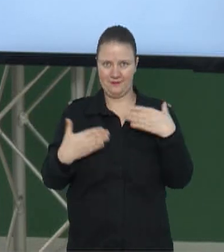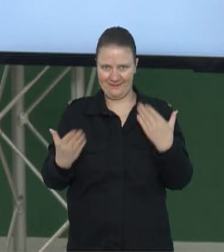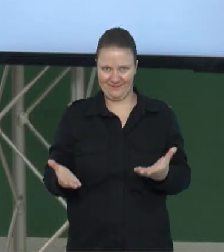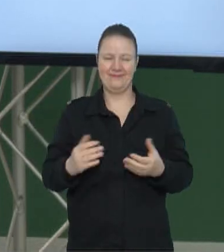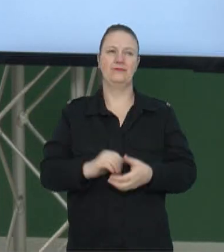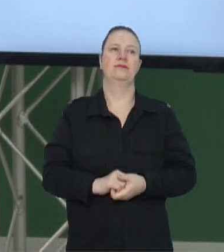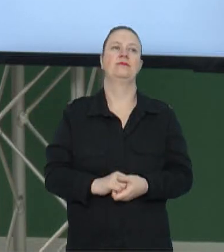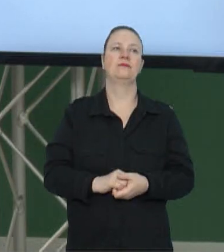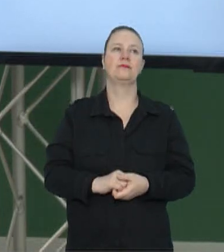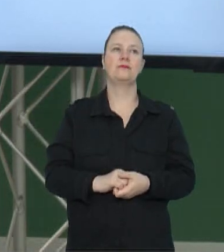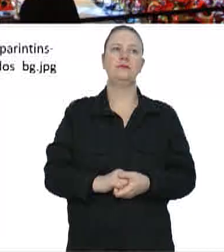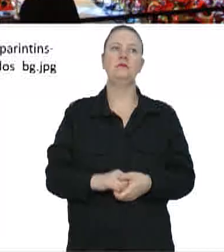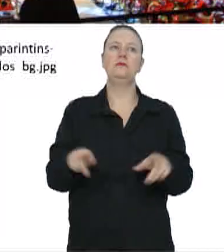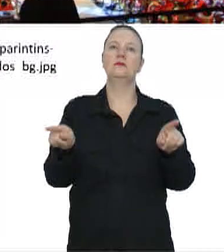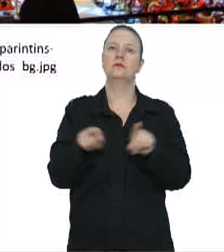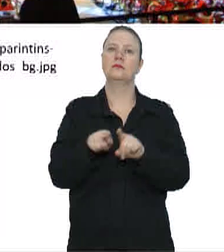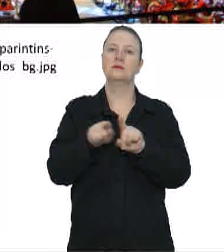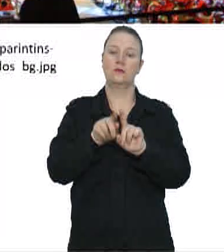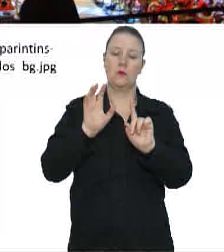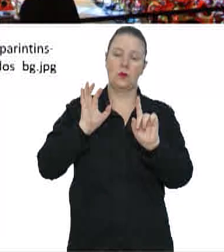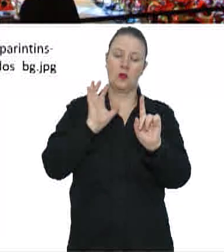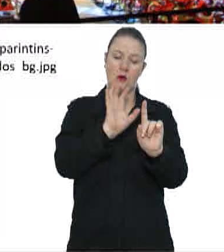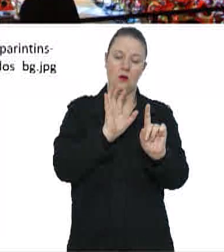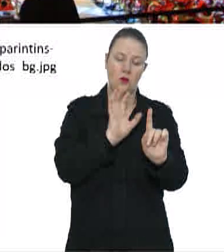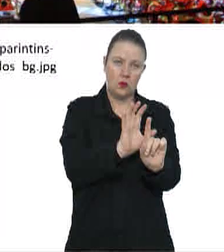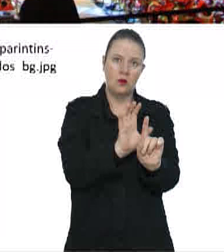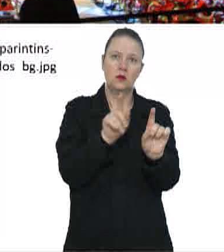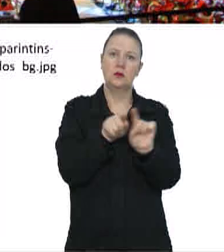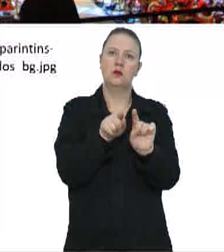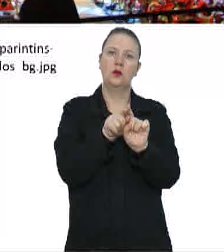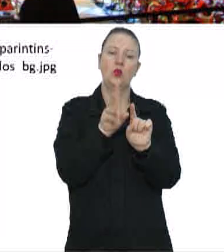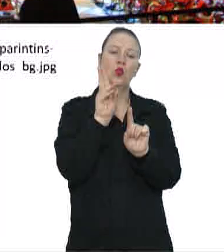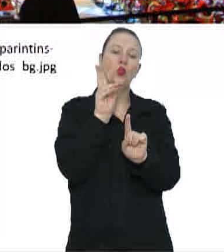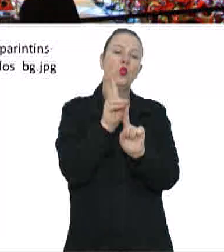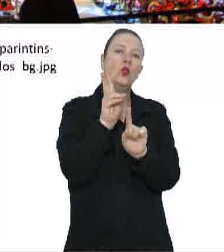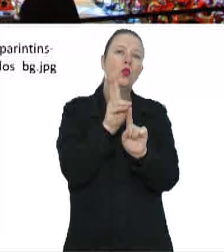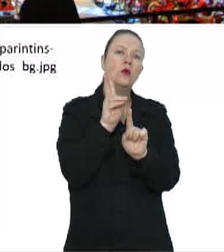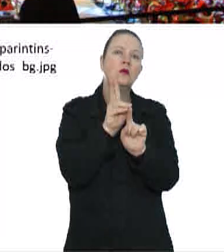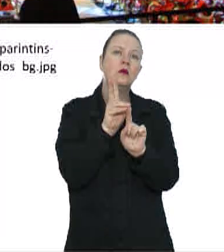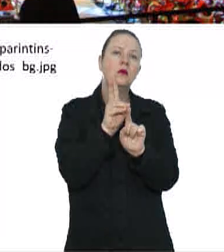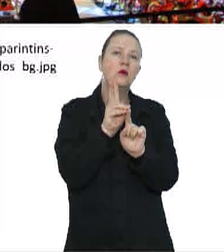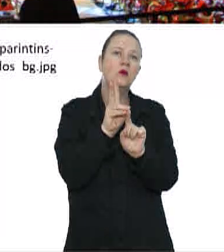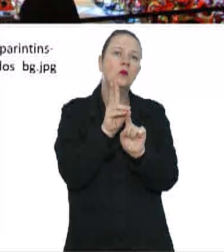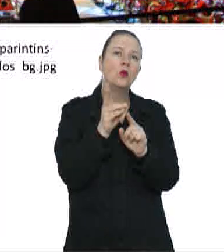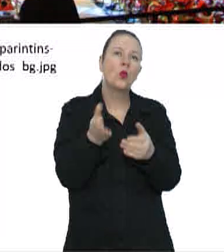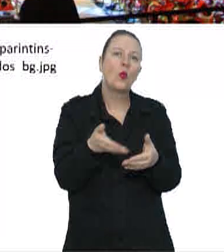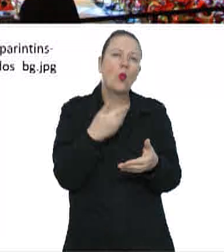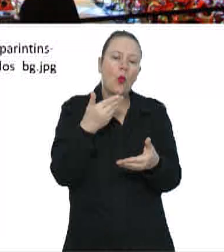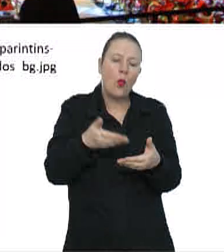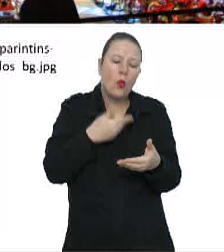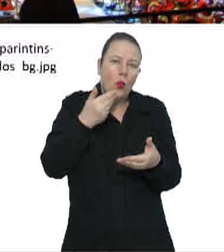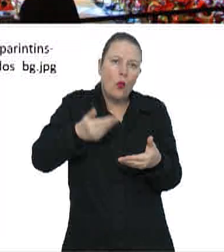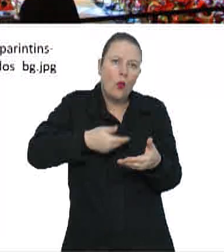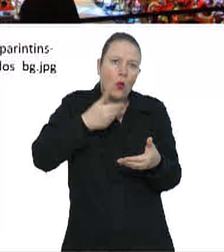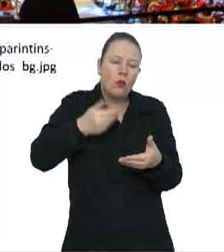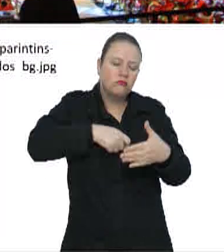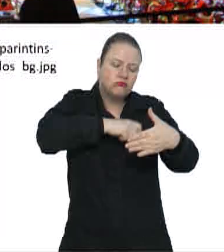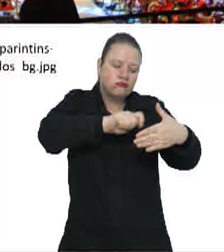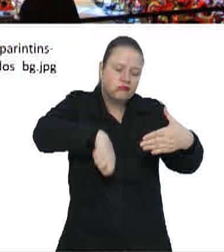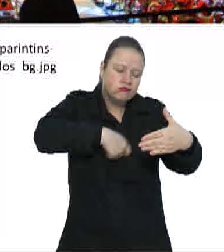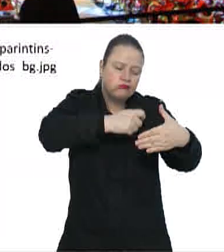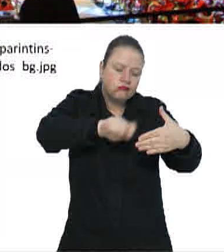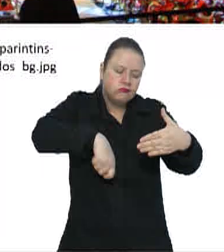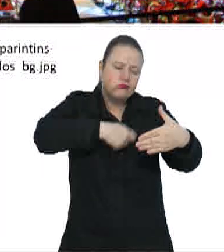Nazaré. Influência indígena na culinária, especialmente na utilização do peixe e da mandioca. Então, os